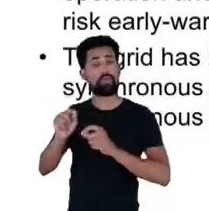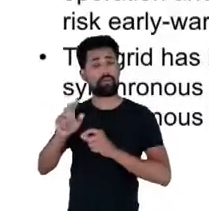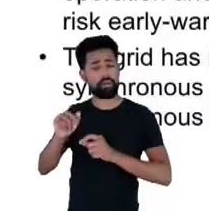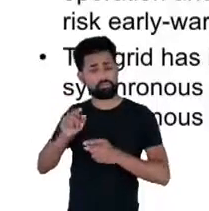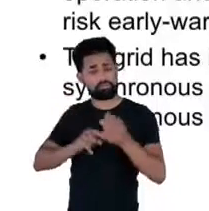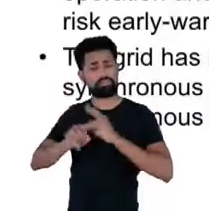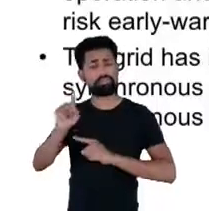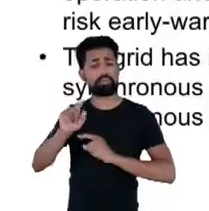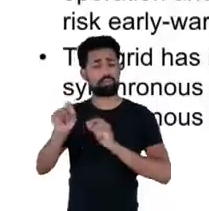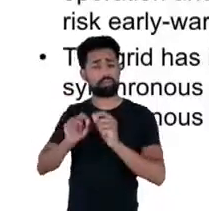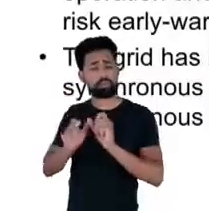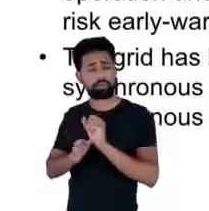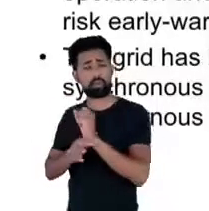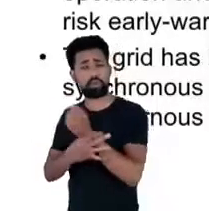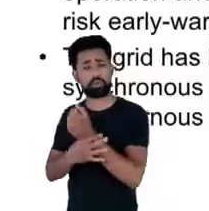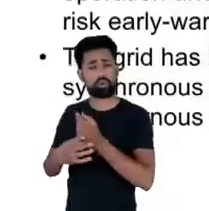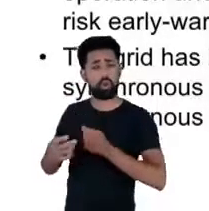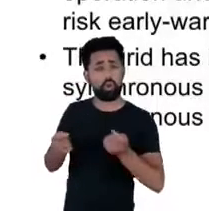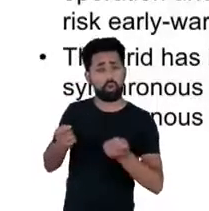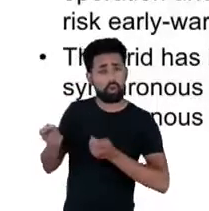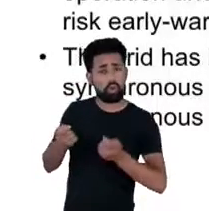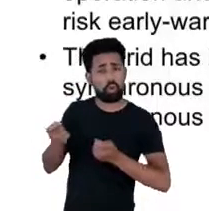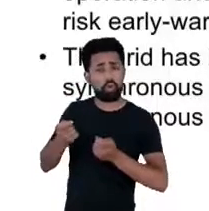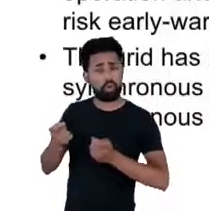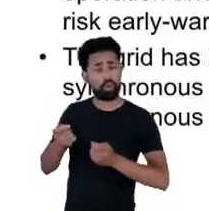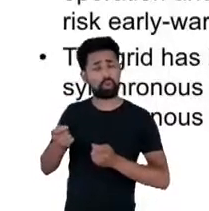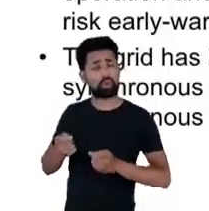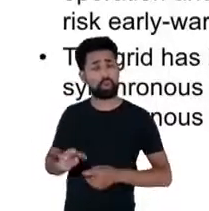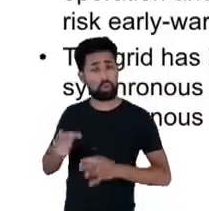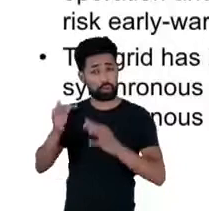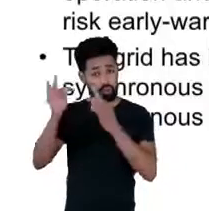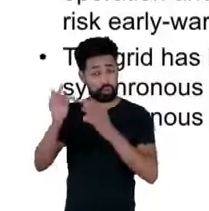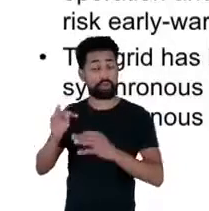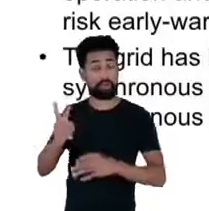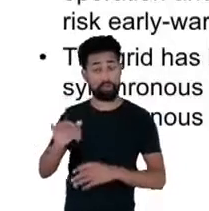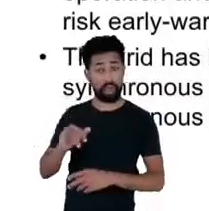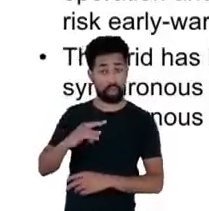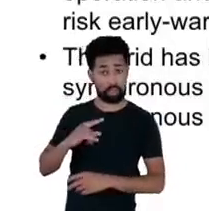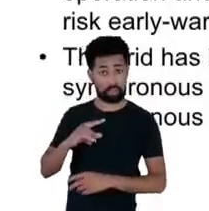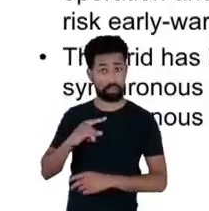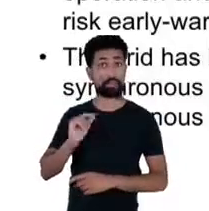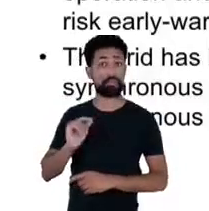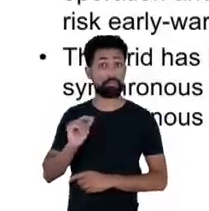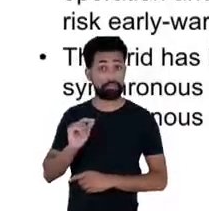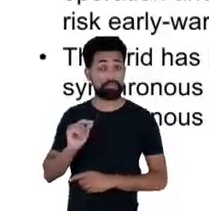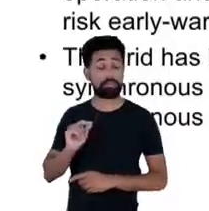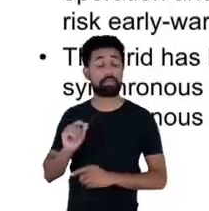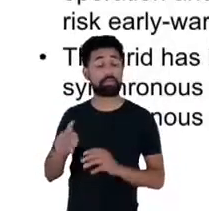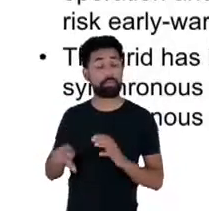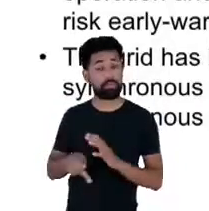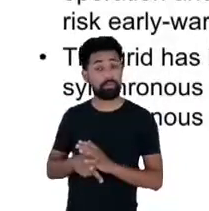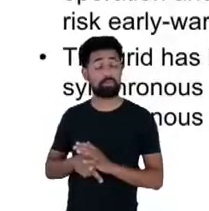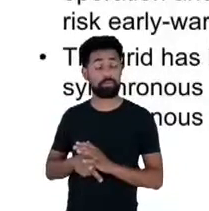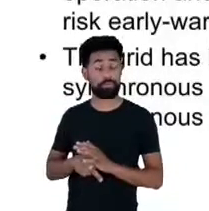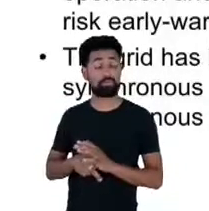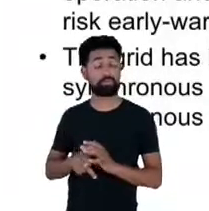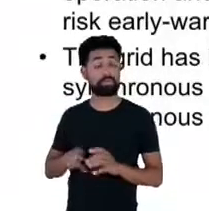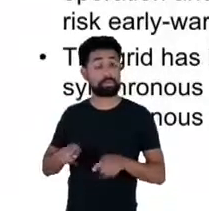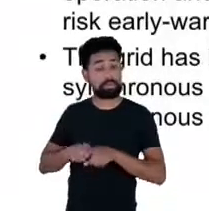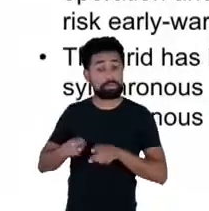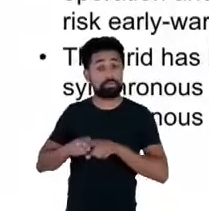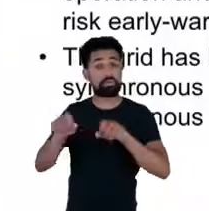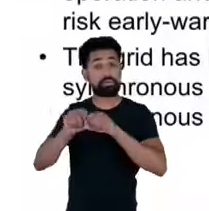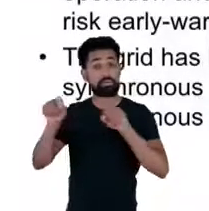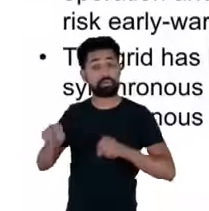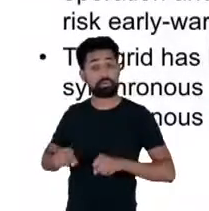e operação e controle de tecnologia, teremos com riscos de operação e um sistema prévio de